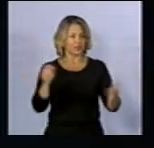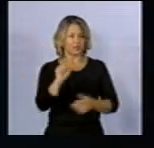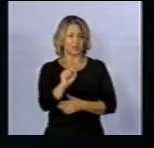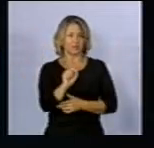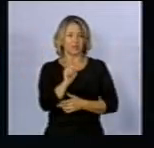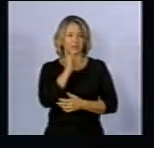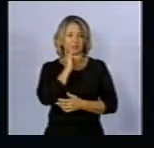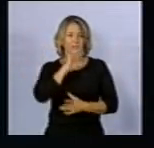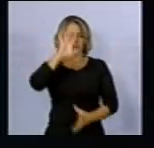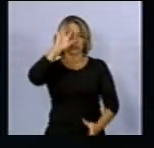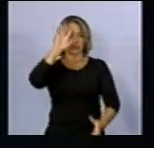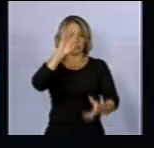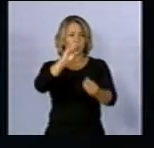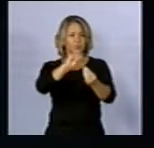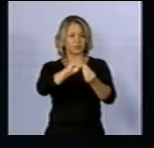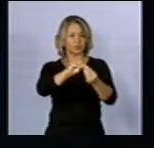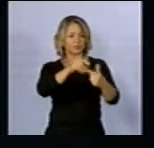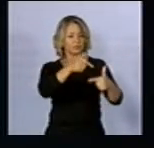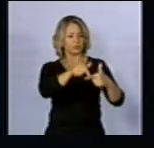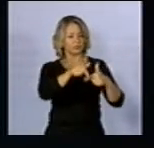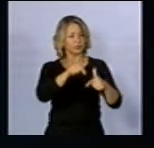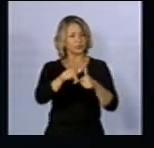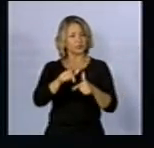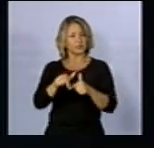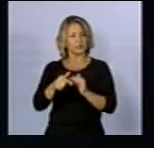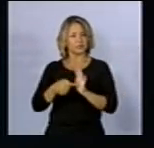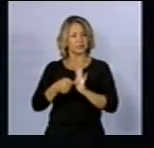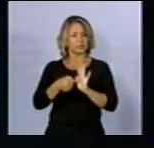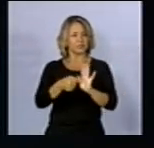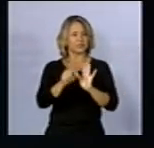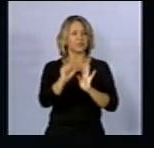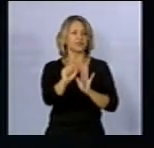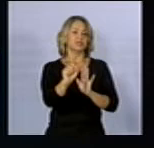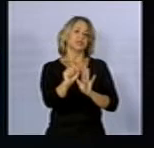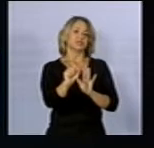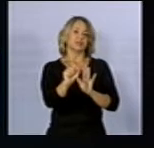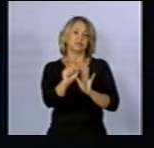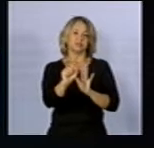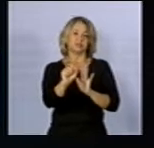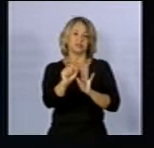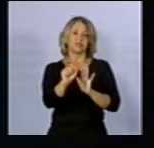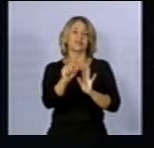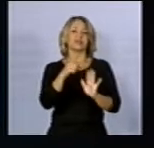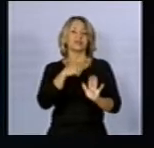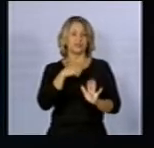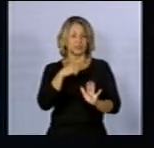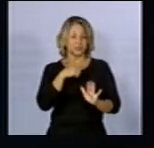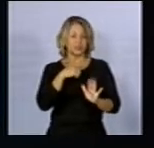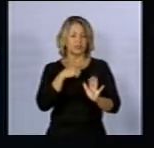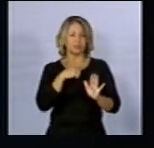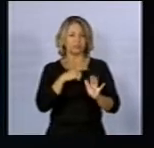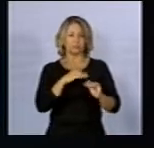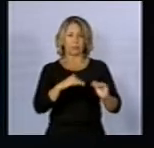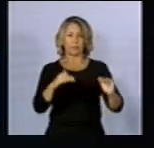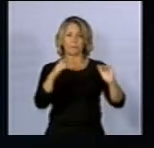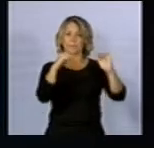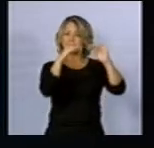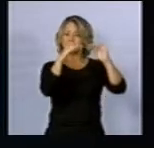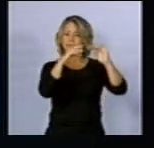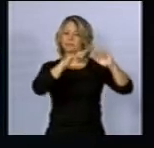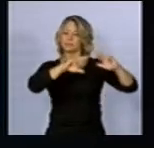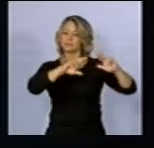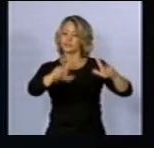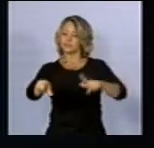as conclusões desses trabalhos mostram que havia um padrão